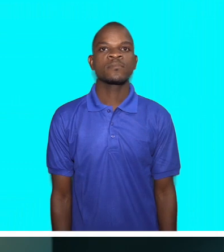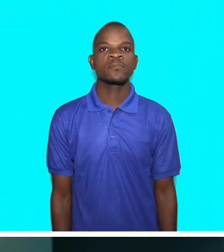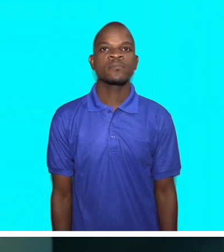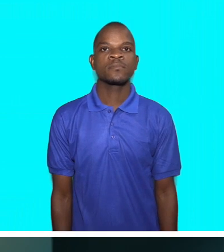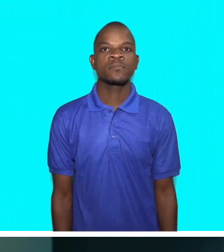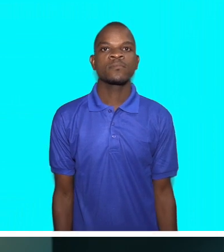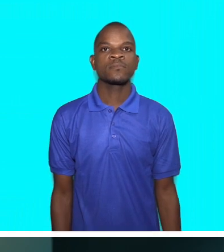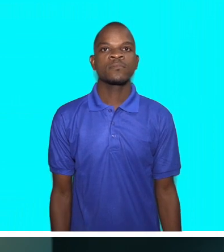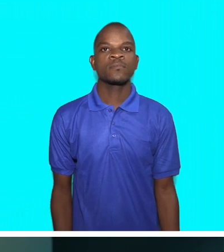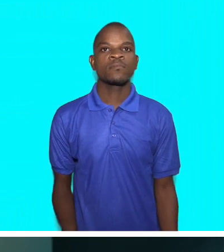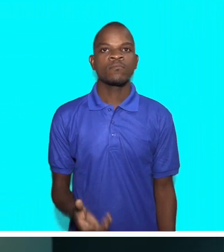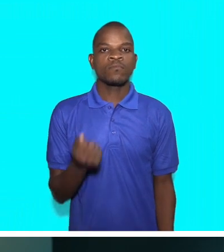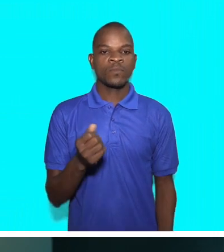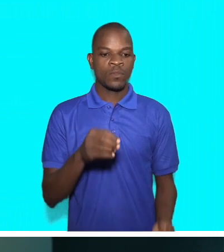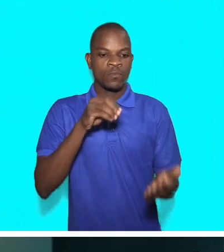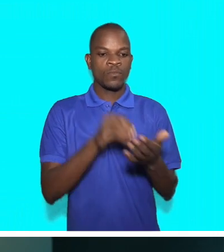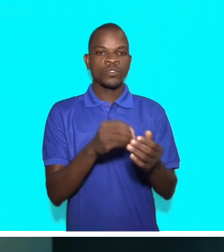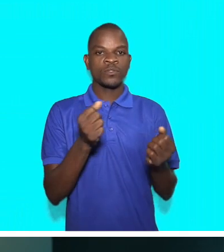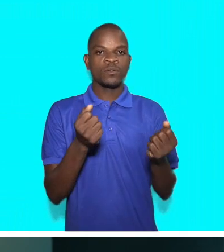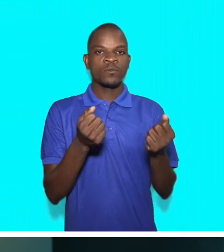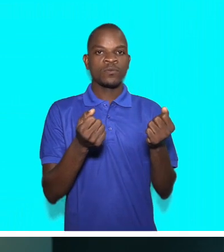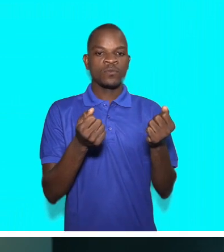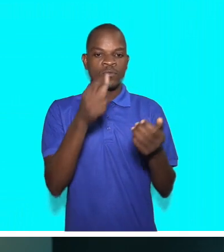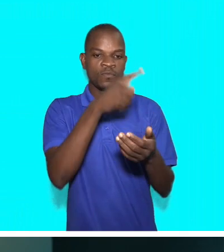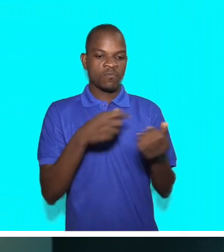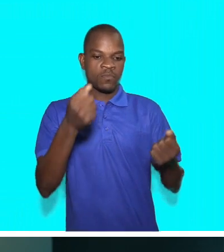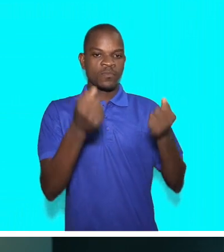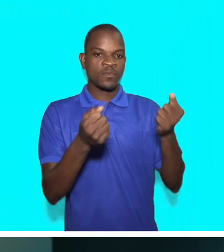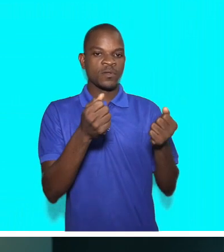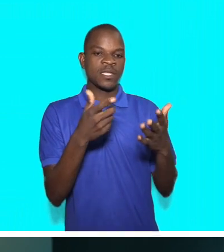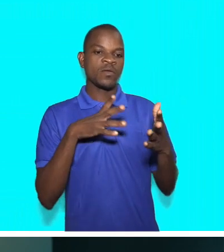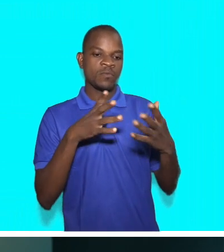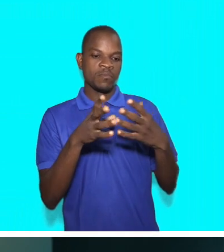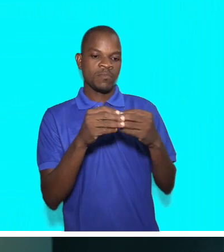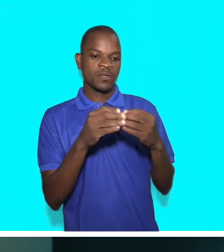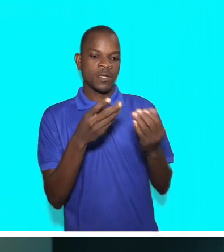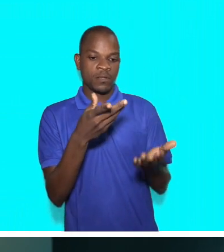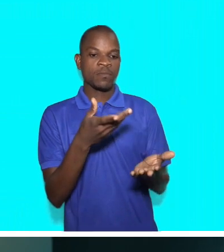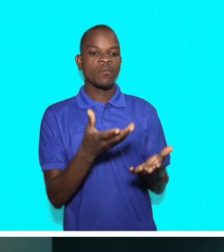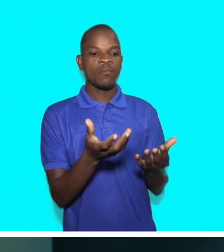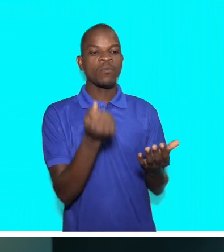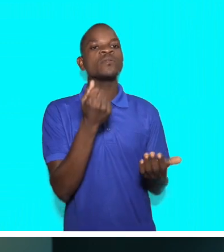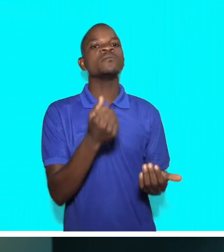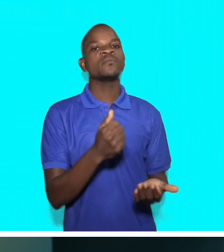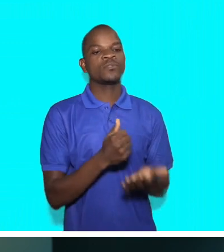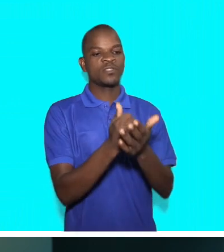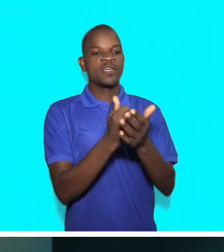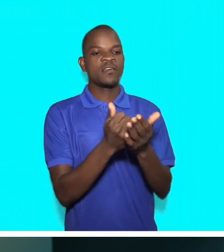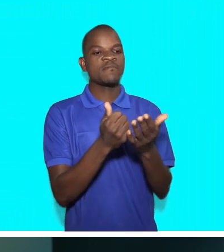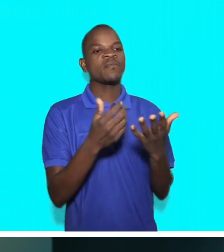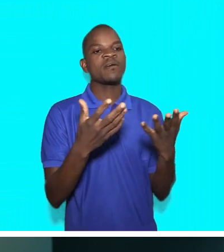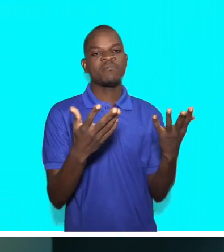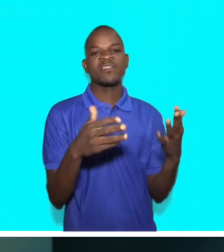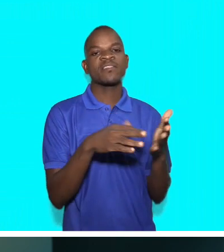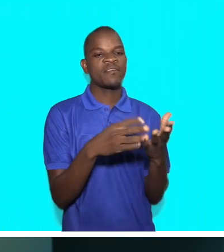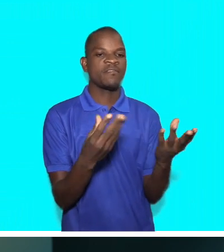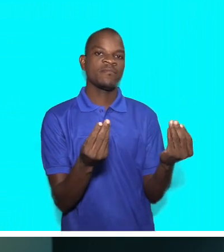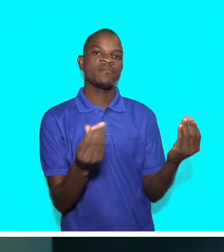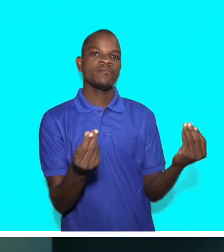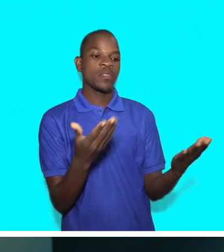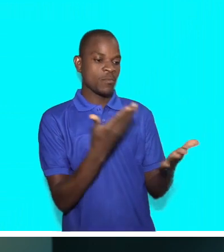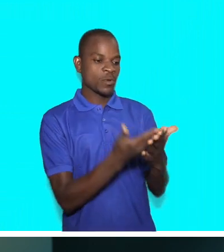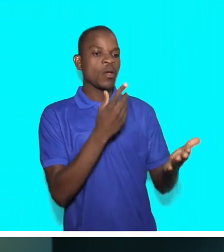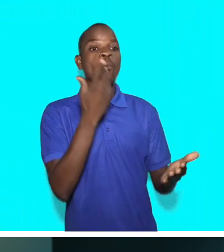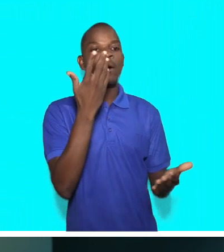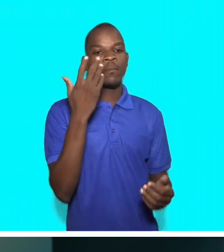instrumento que me facilita a flexibilidade, porque com uma mão só e no volante, a outra na